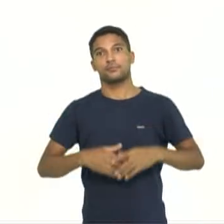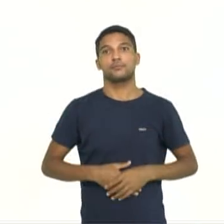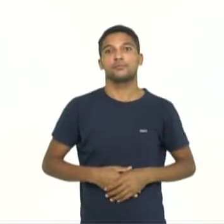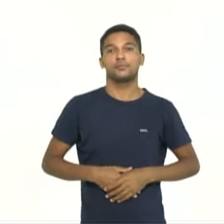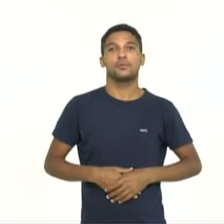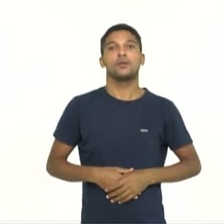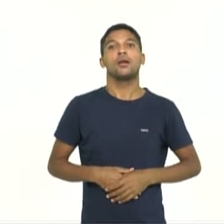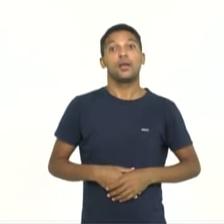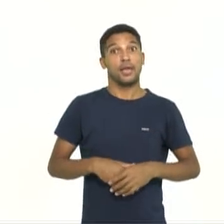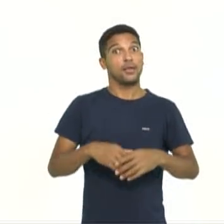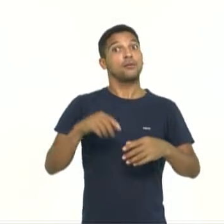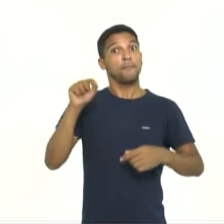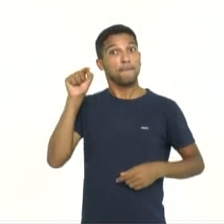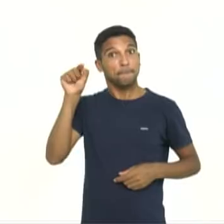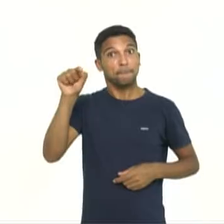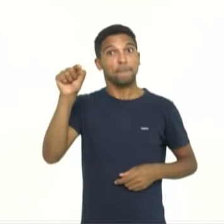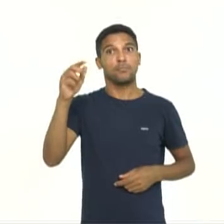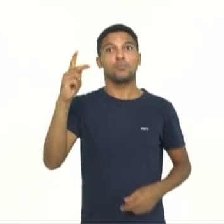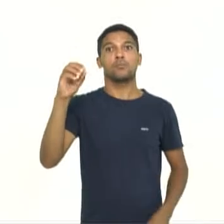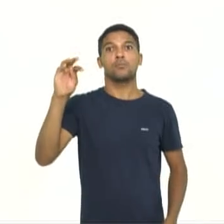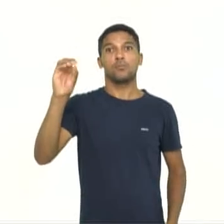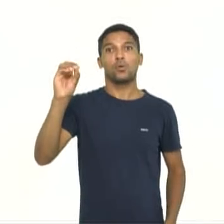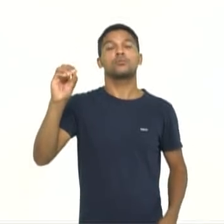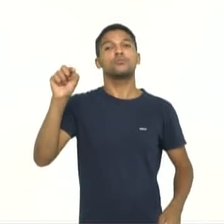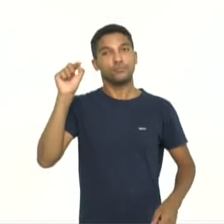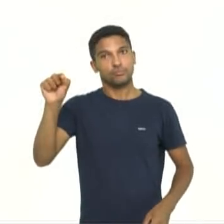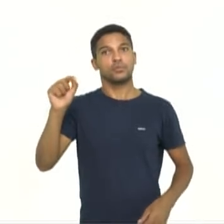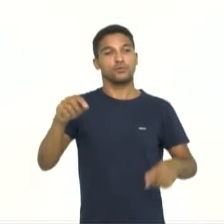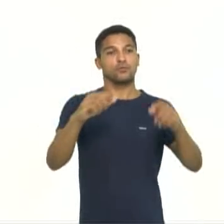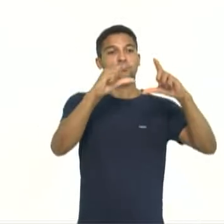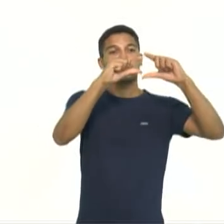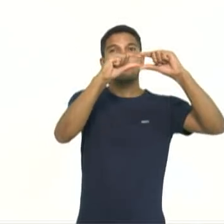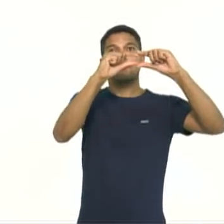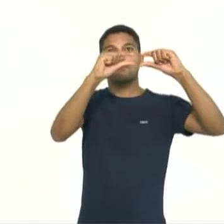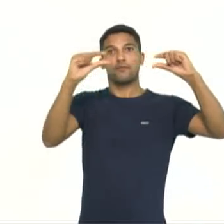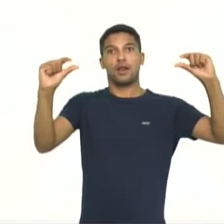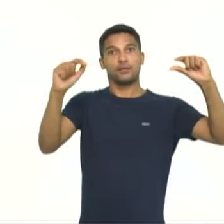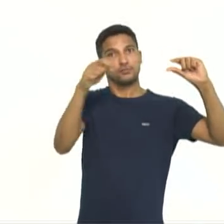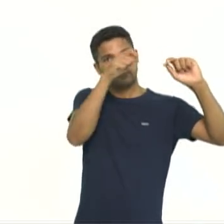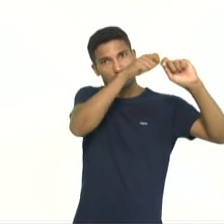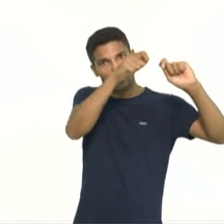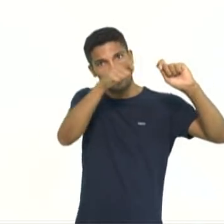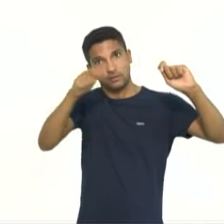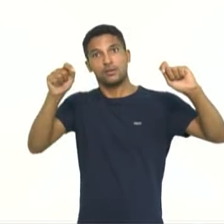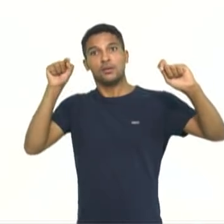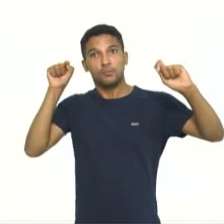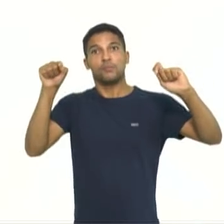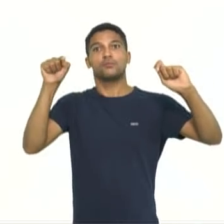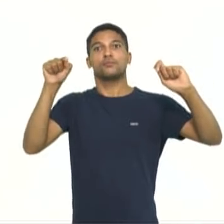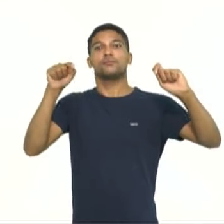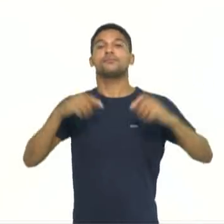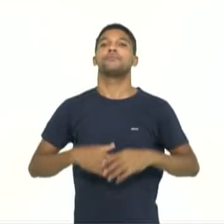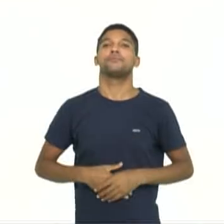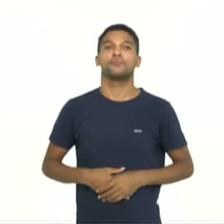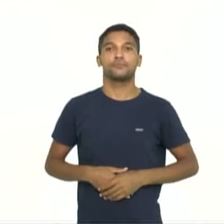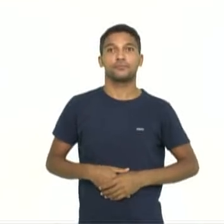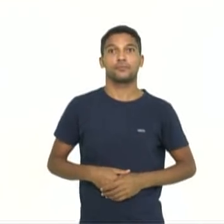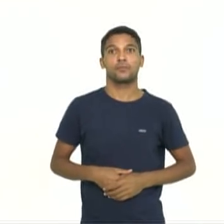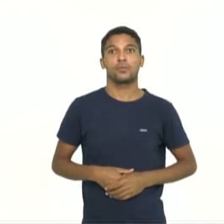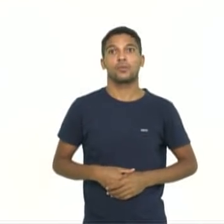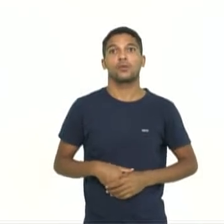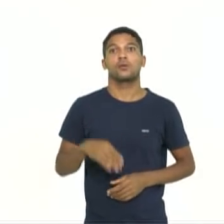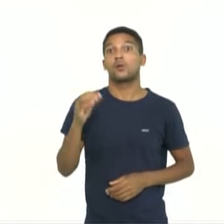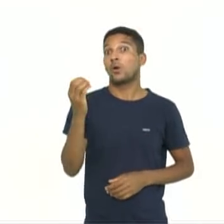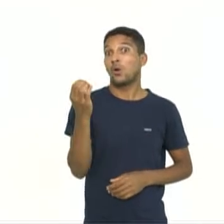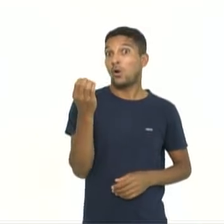ou reticências. O período pode ser simples, apresenta apenas um verbo, ou composto, apresenta mais de